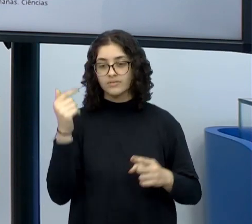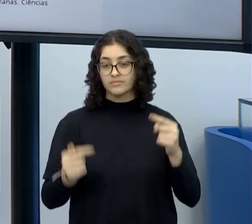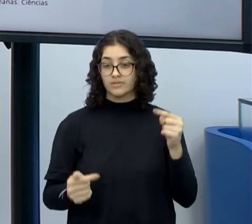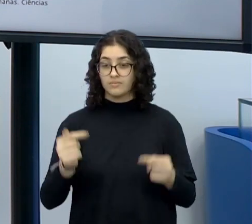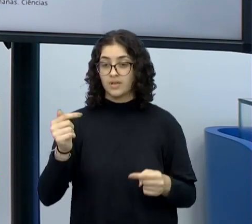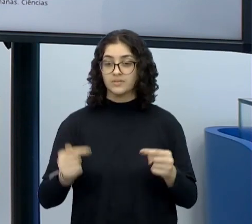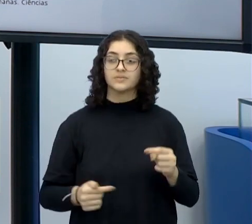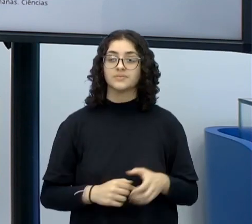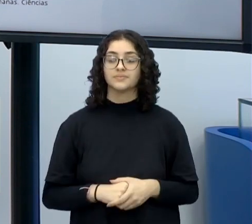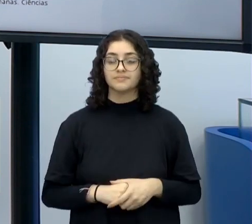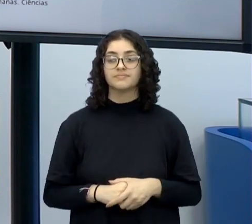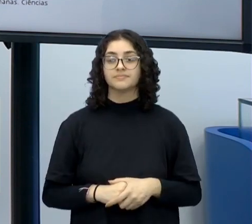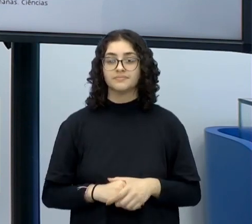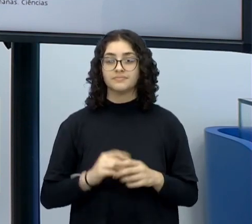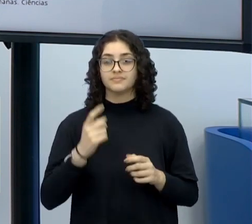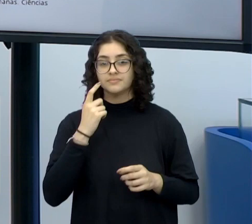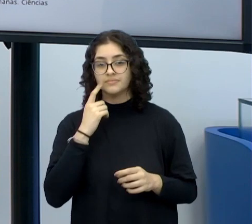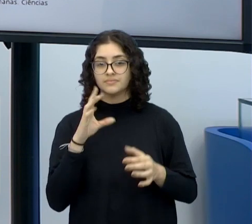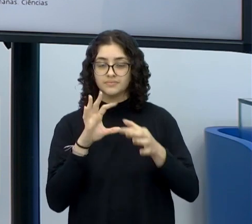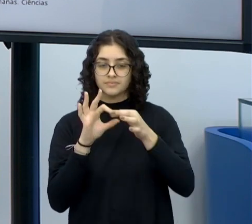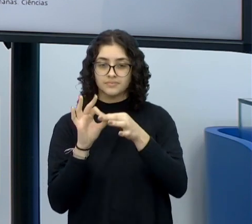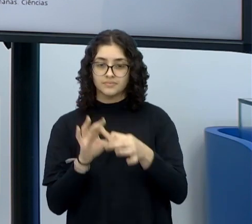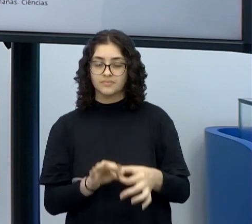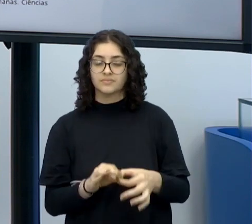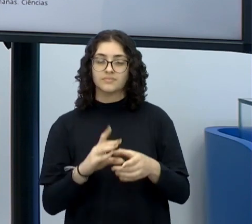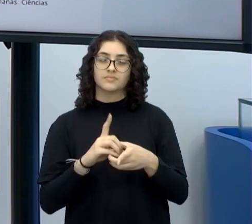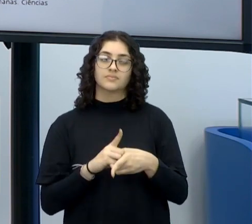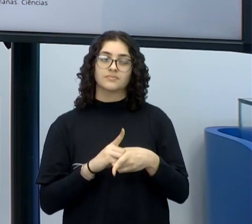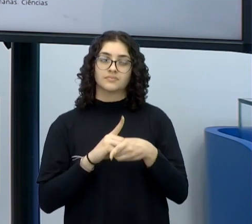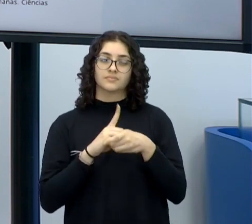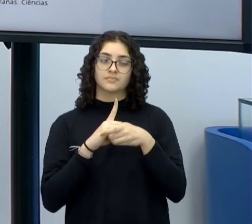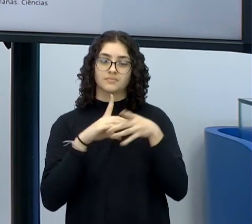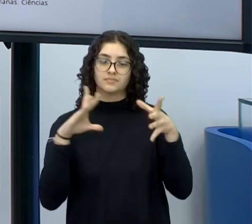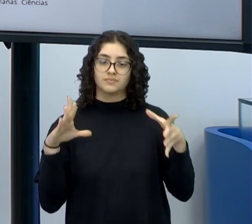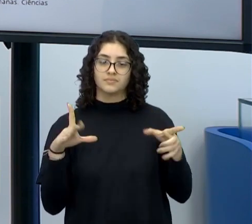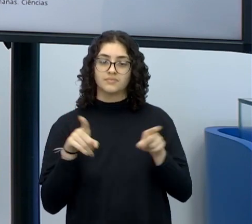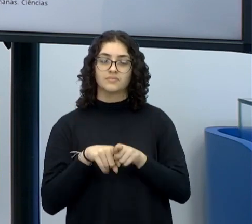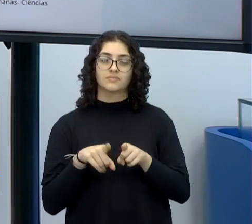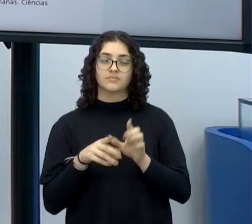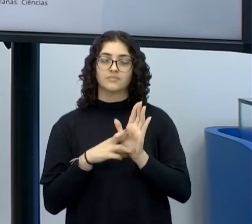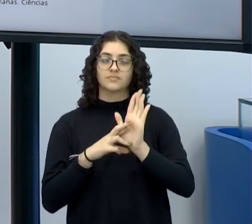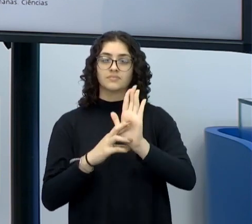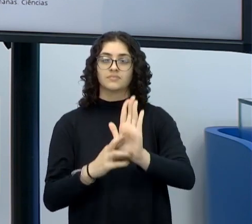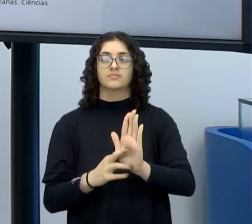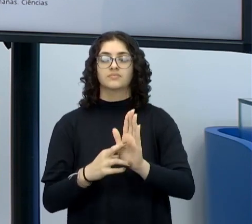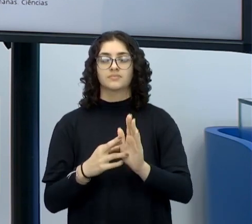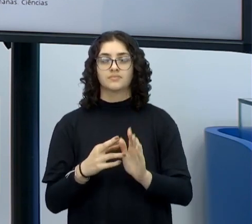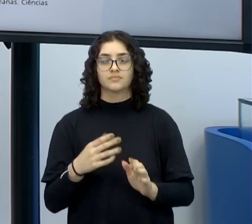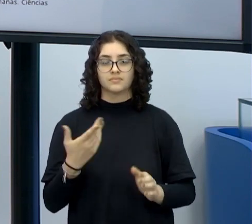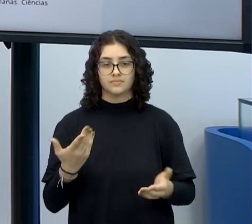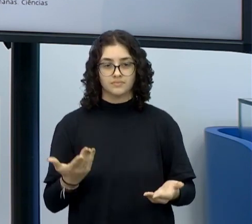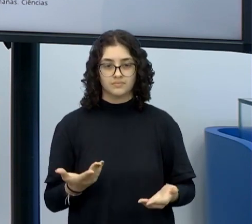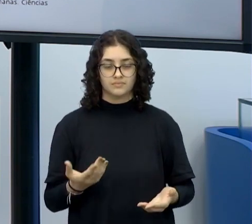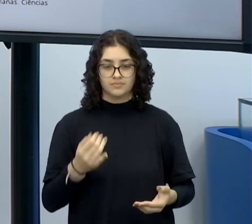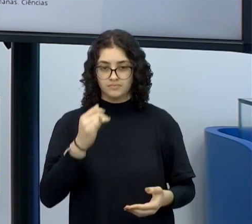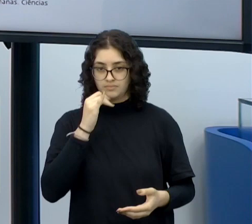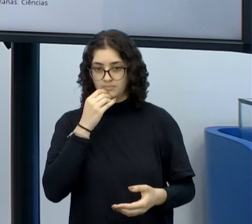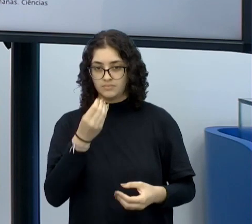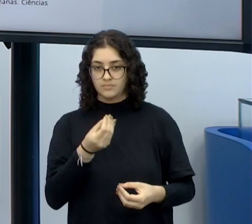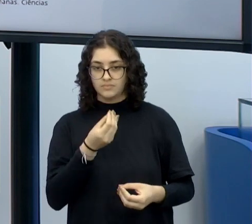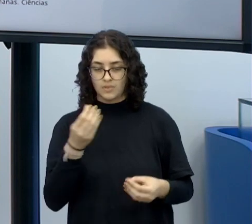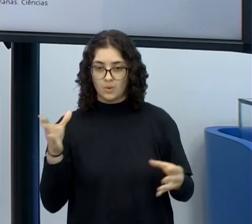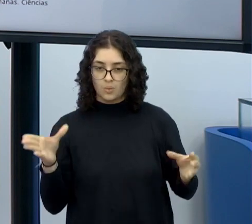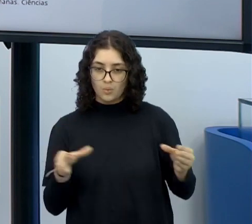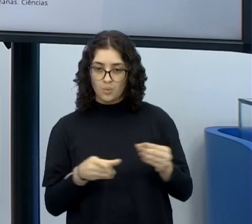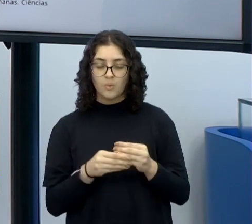debate. Então, pensando nesse contexto da democracia, na questão da representatividade, na parte de integração,